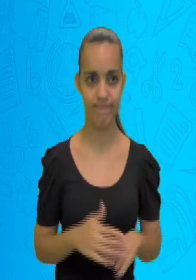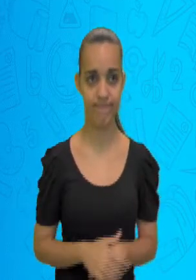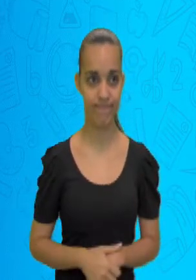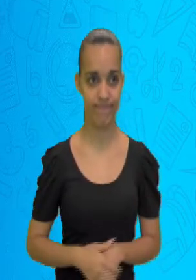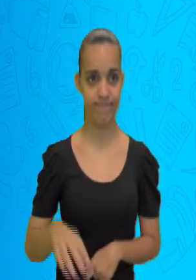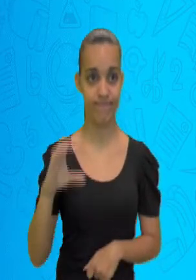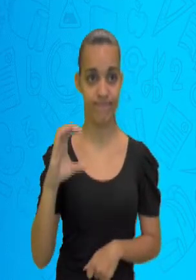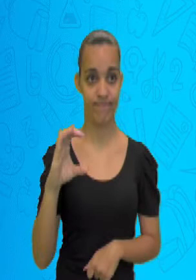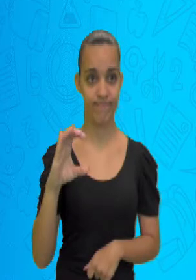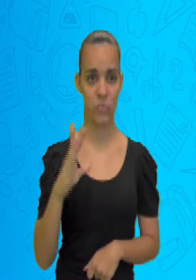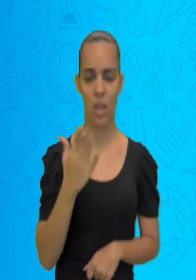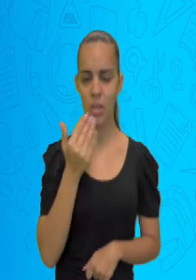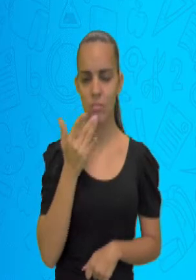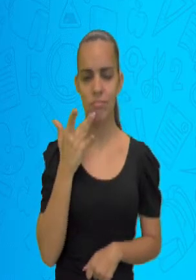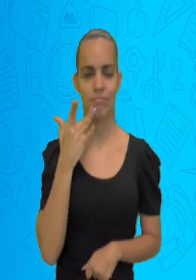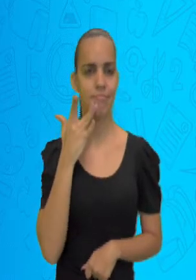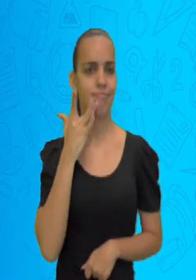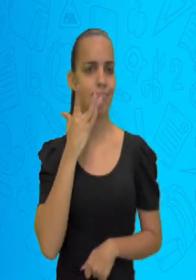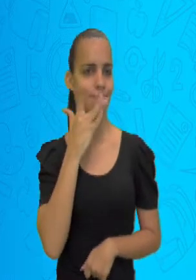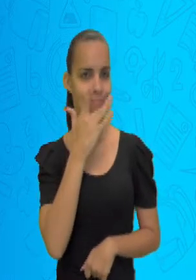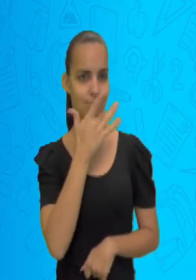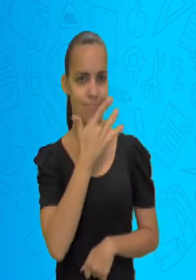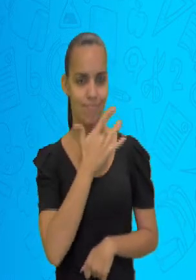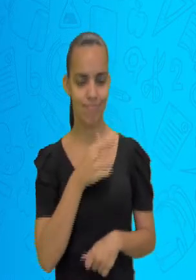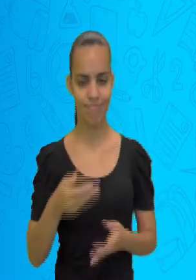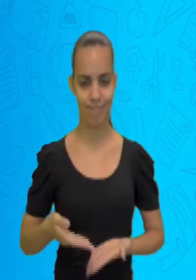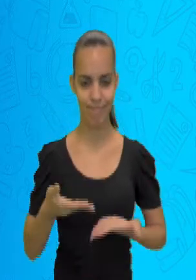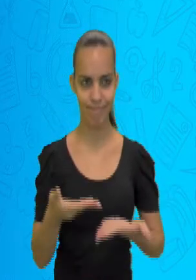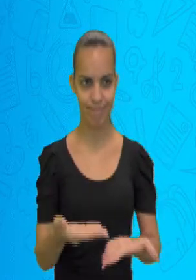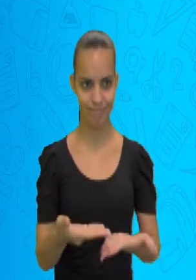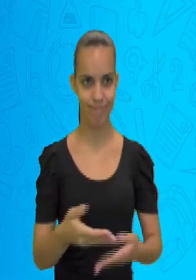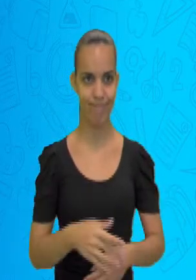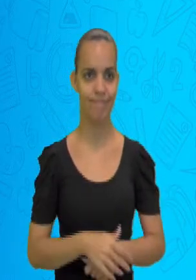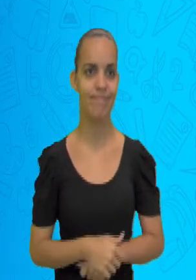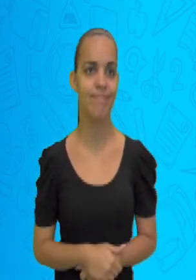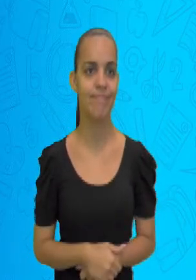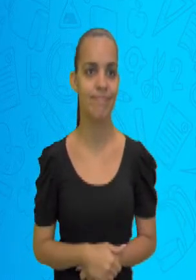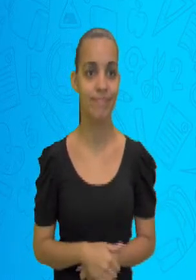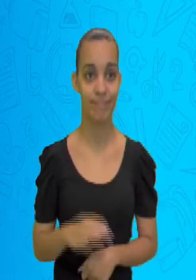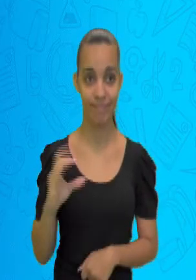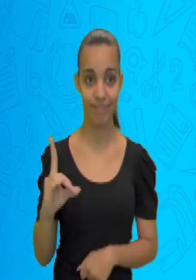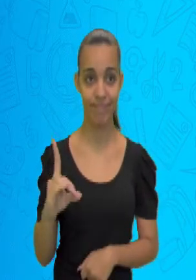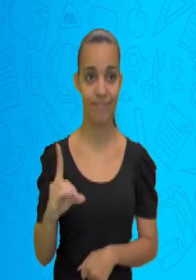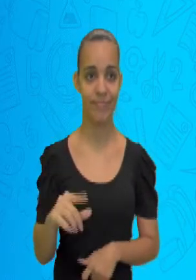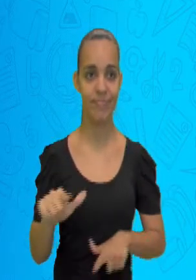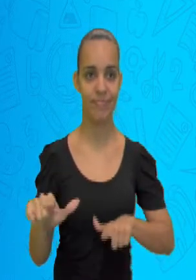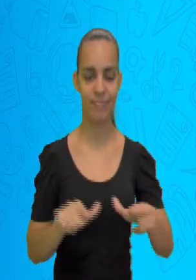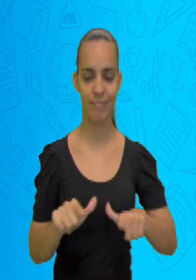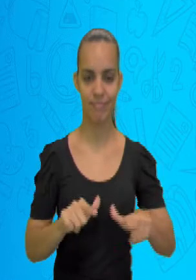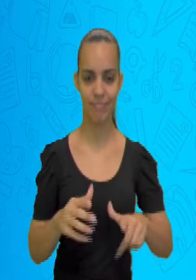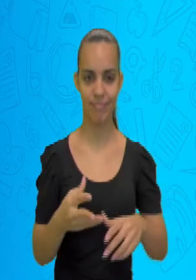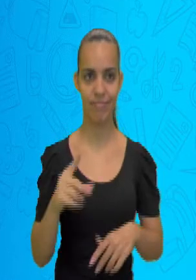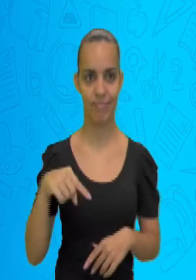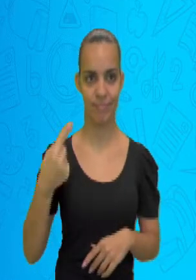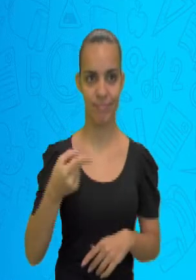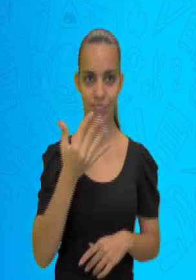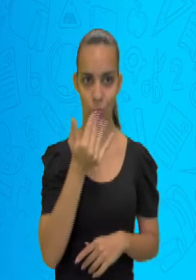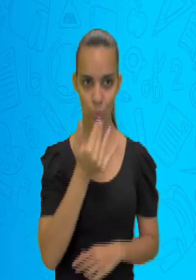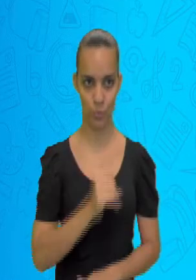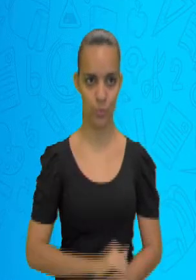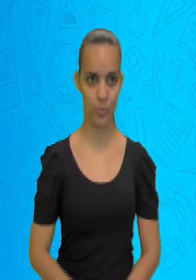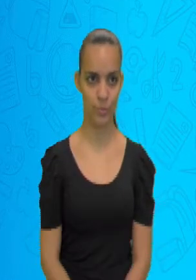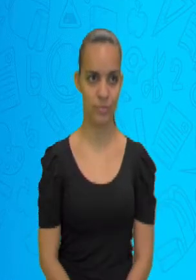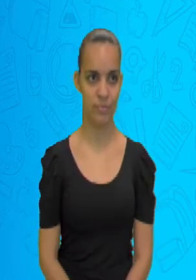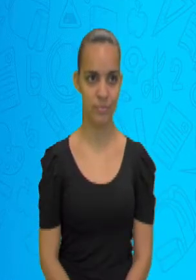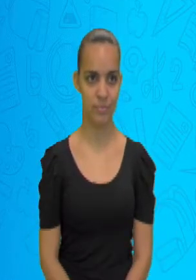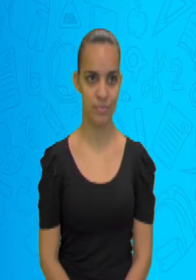Letra C, saborear o almoço que lhe foi servido. Ou letra D, trabalhar depois do